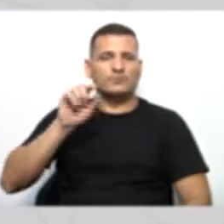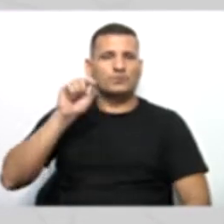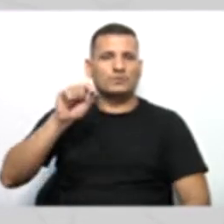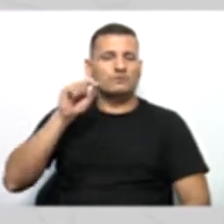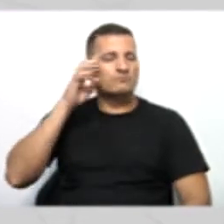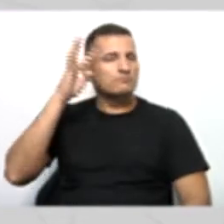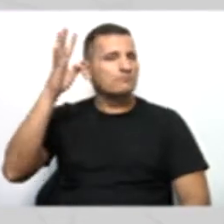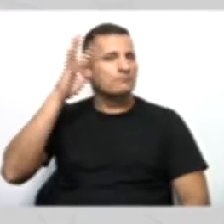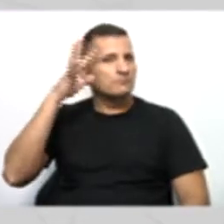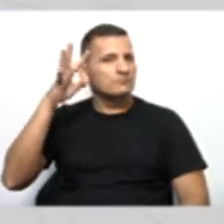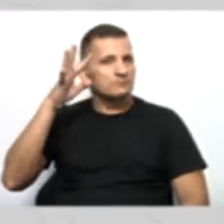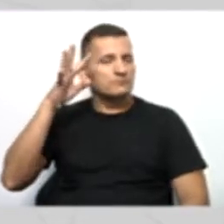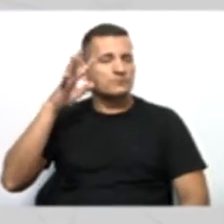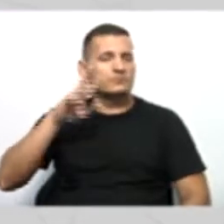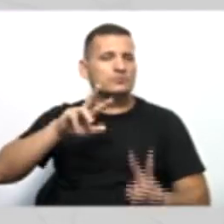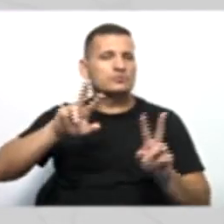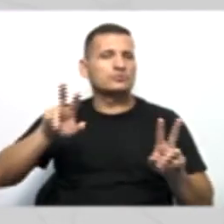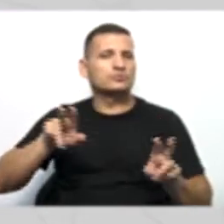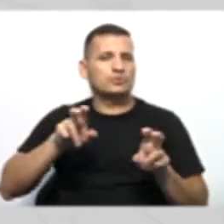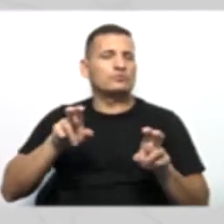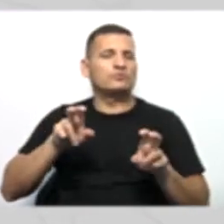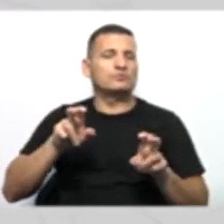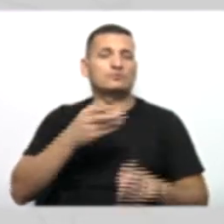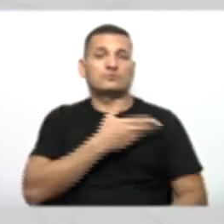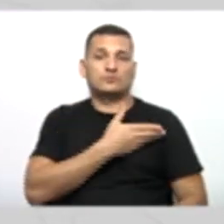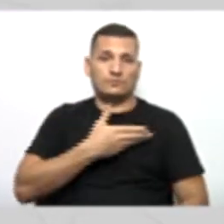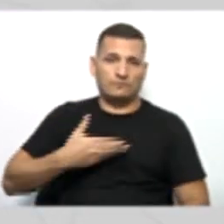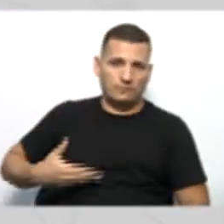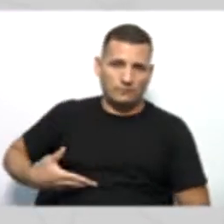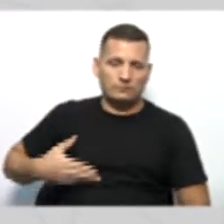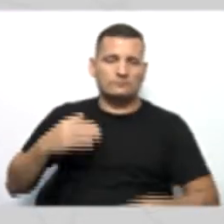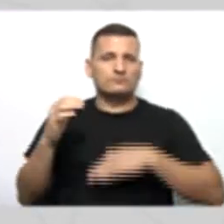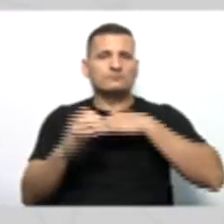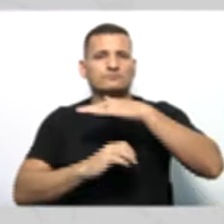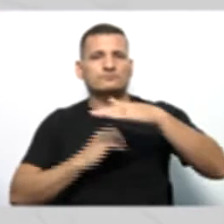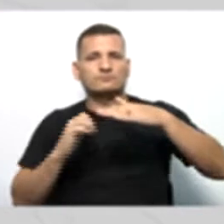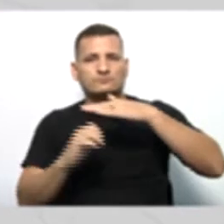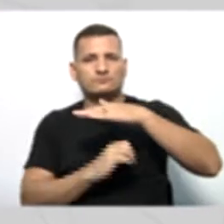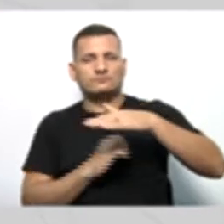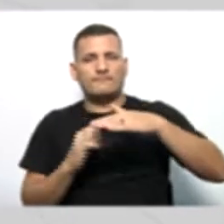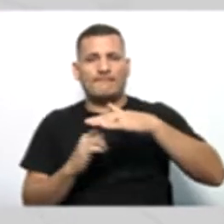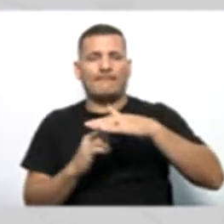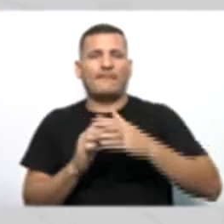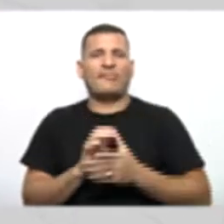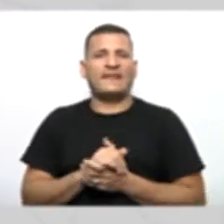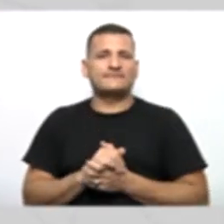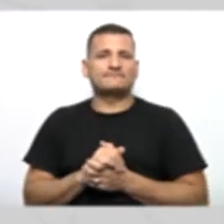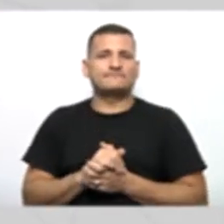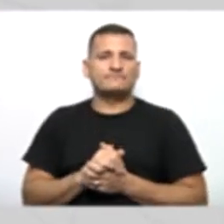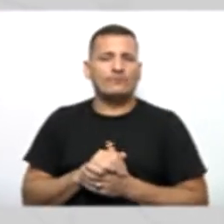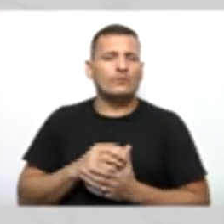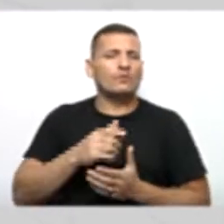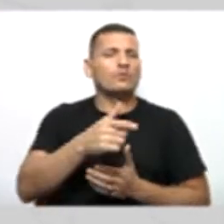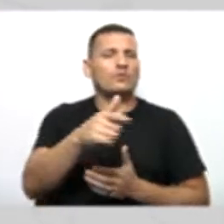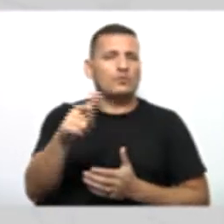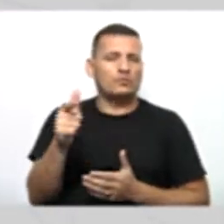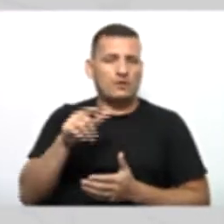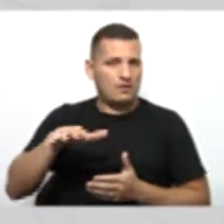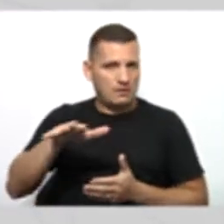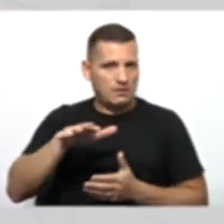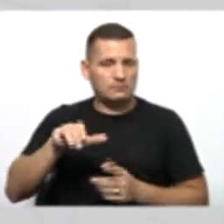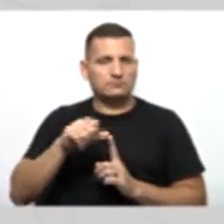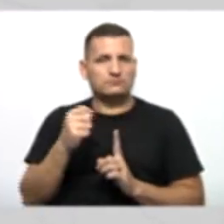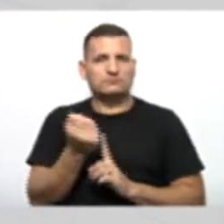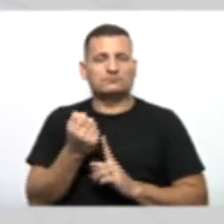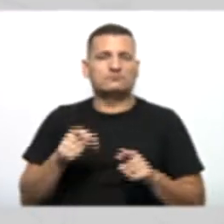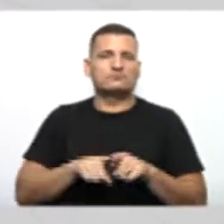localmente, sobre a forma pelos quais governos, empresas e outros setores da sociedade